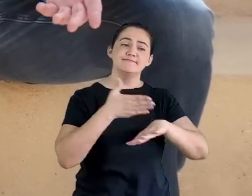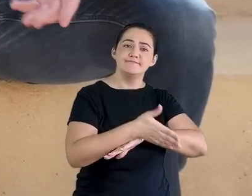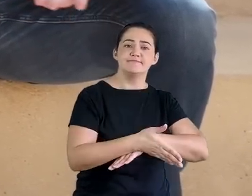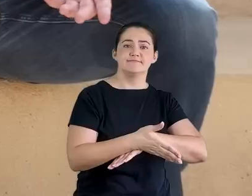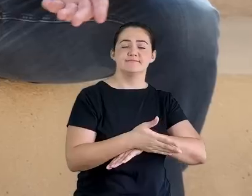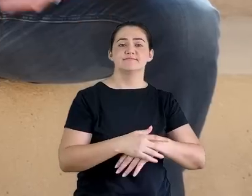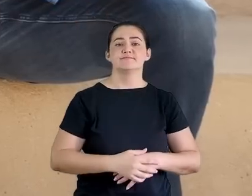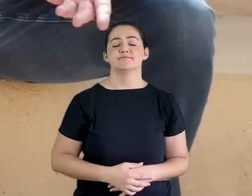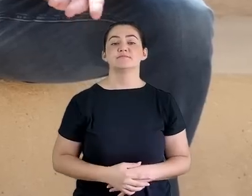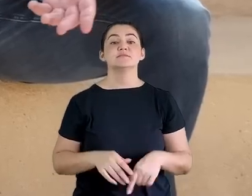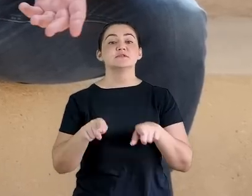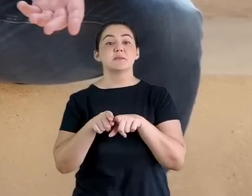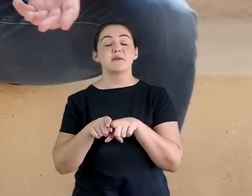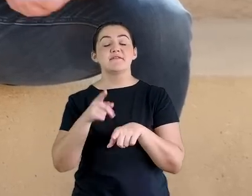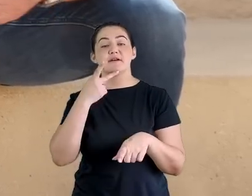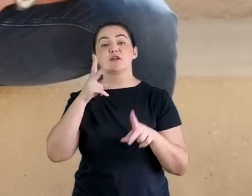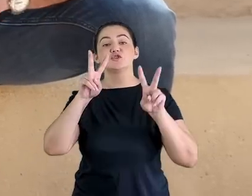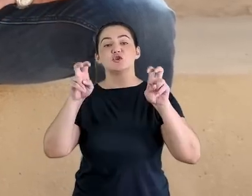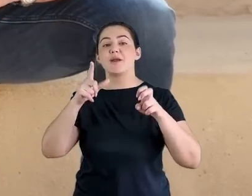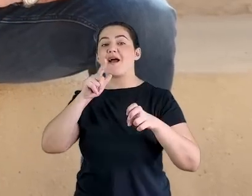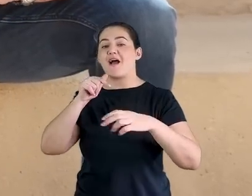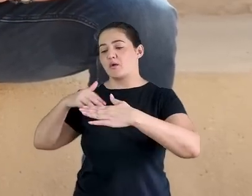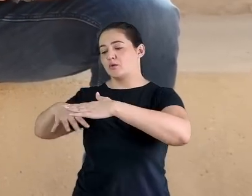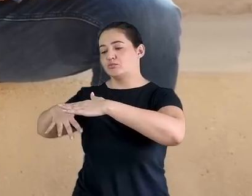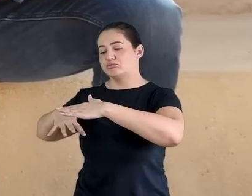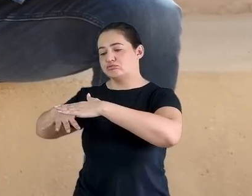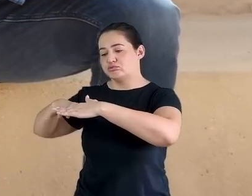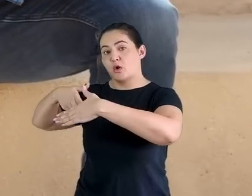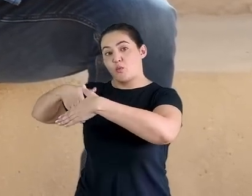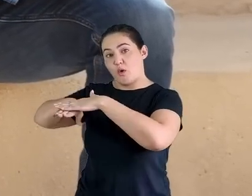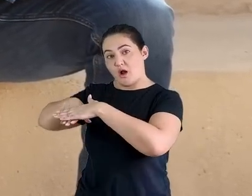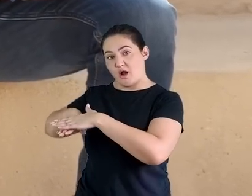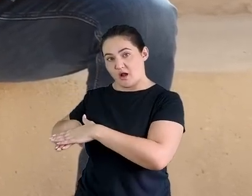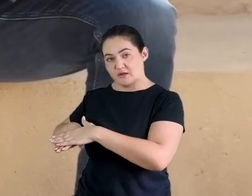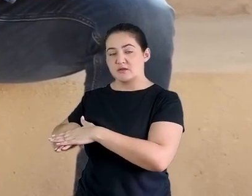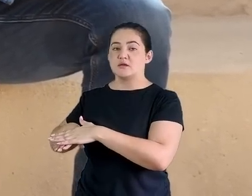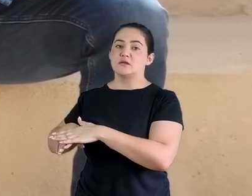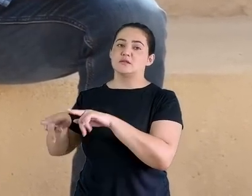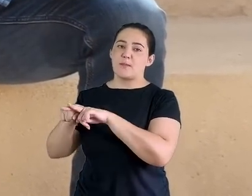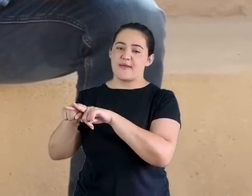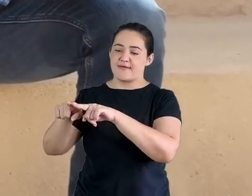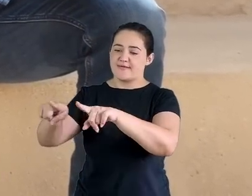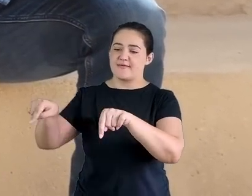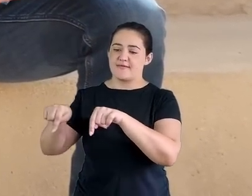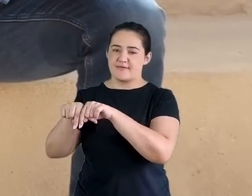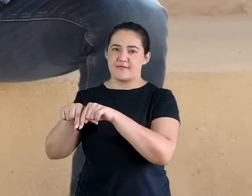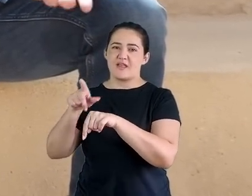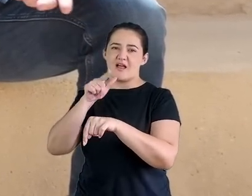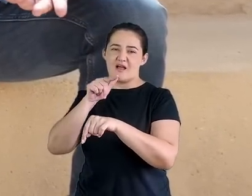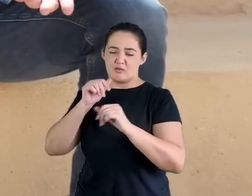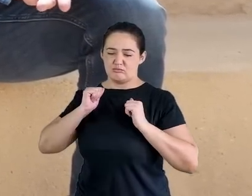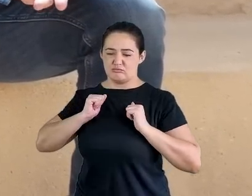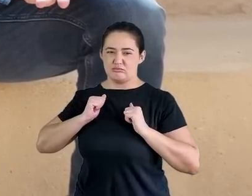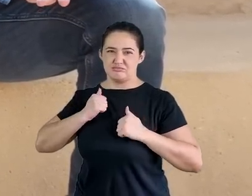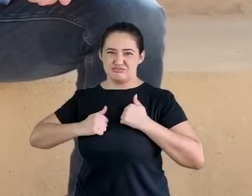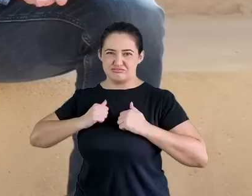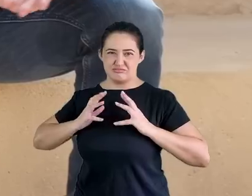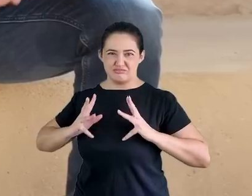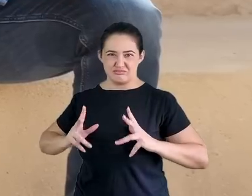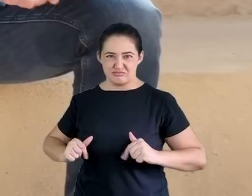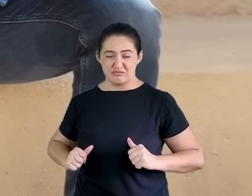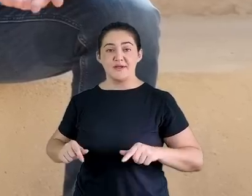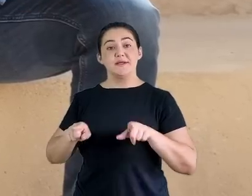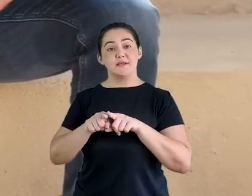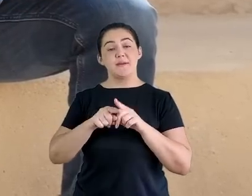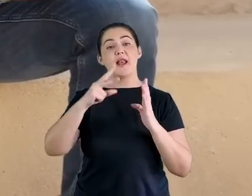de água provavelmente do mikveh, de que estávamos falando antes, e também da leitura das Sagradas Escrituras.